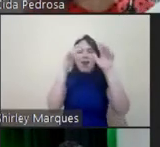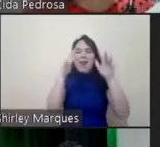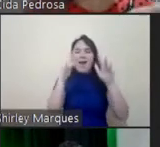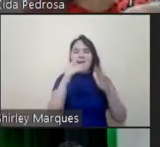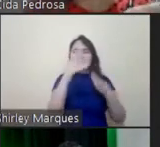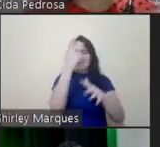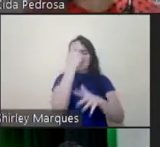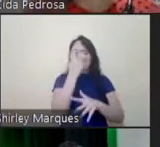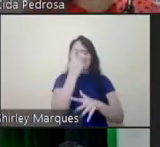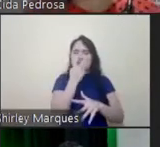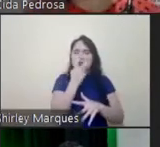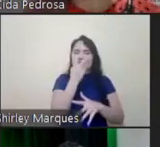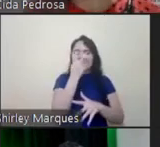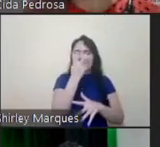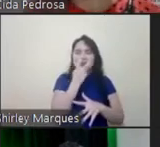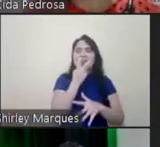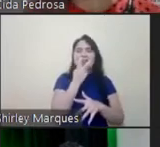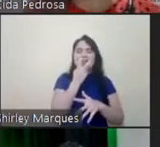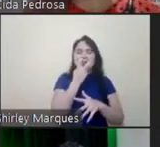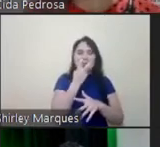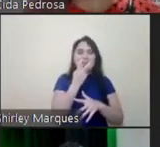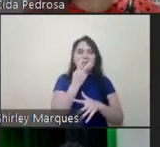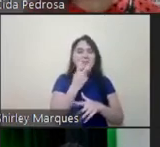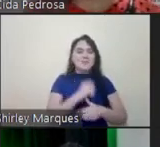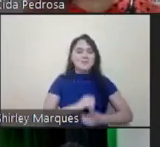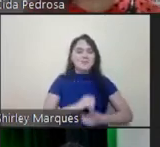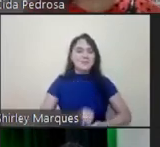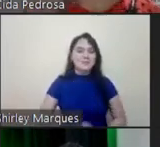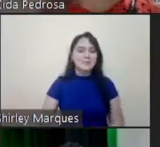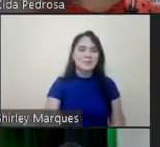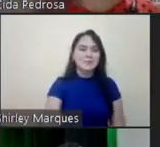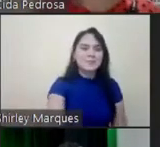canto de um assum preto.